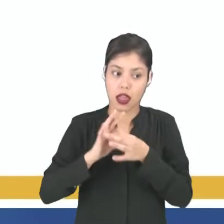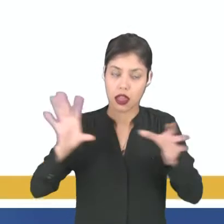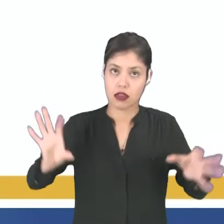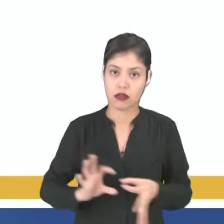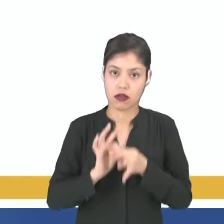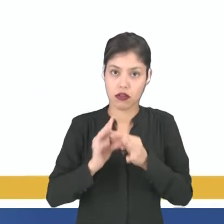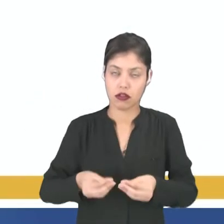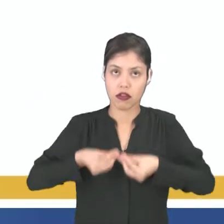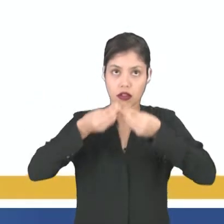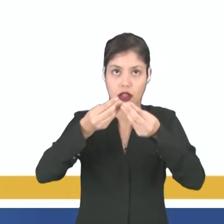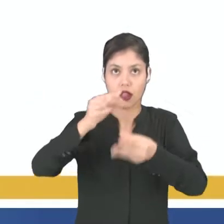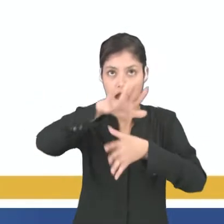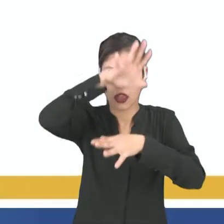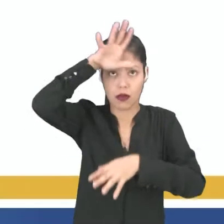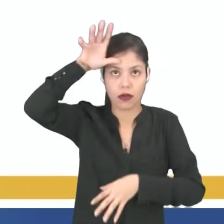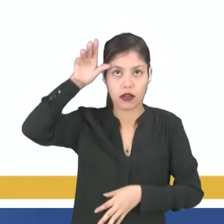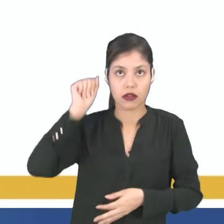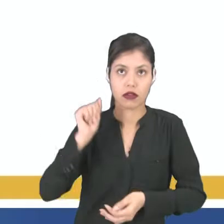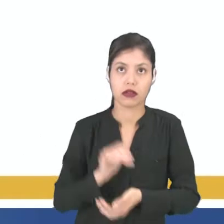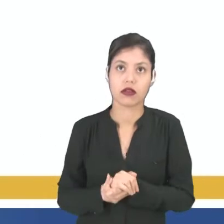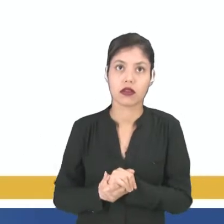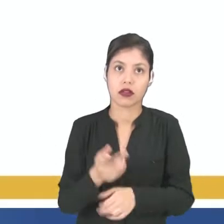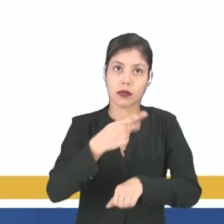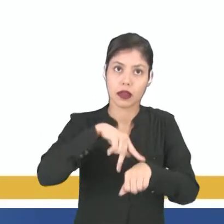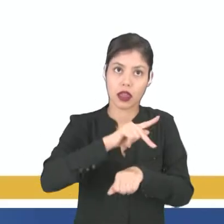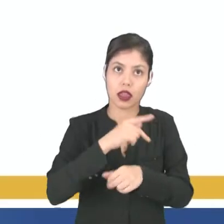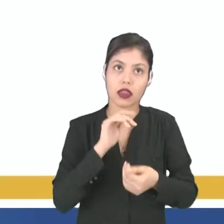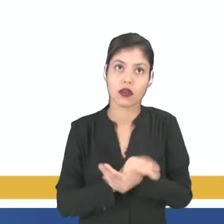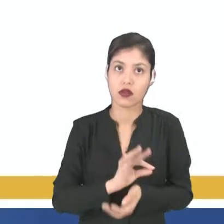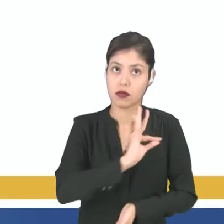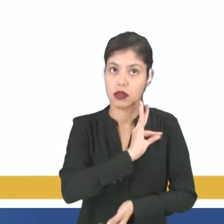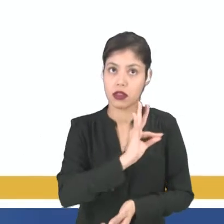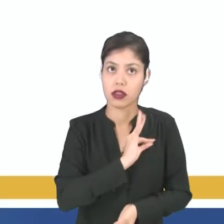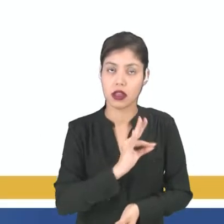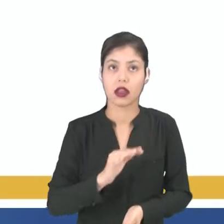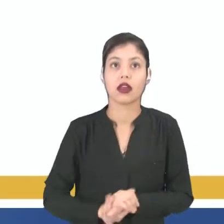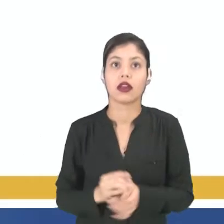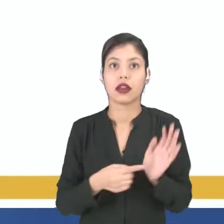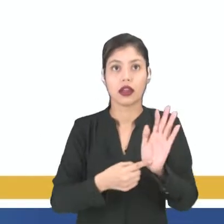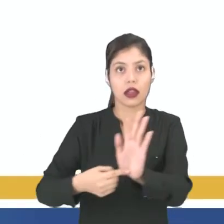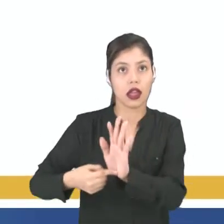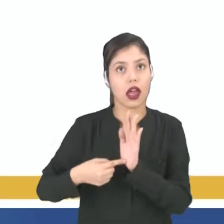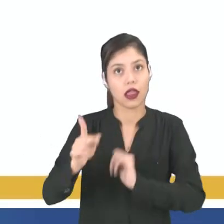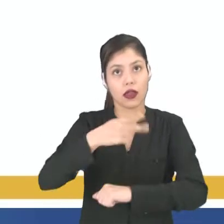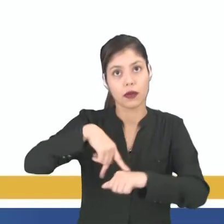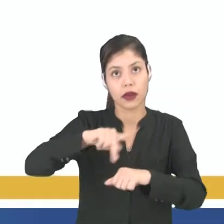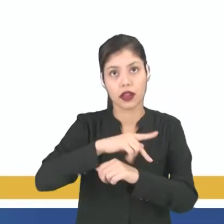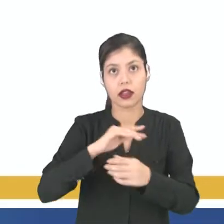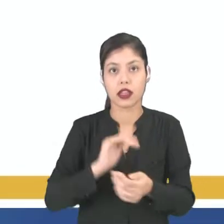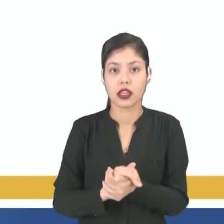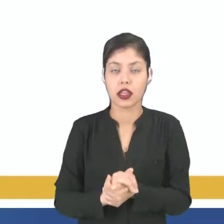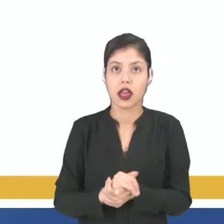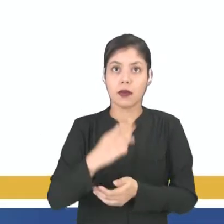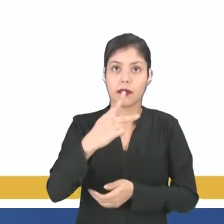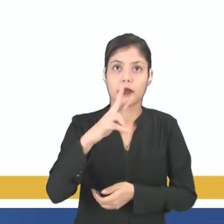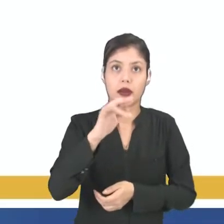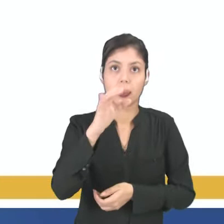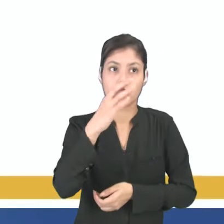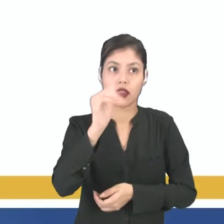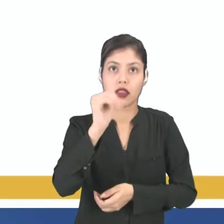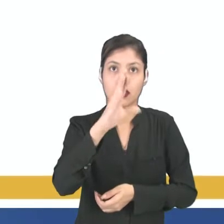do país, os militares pregam a unificação do país e a proteção da floresta contra a